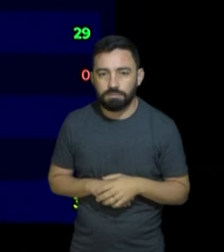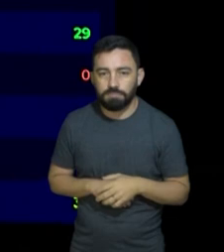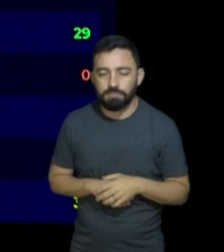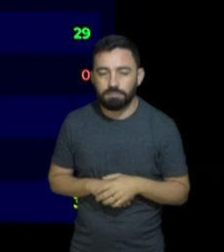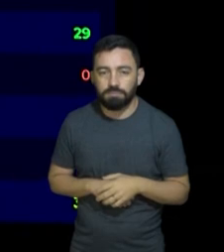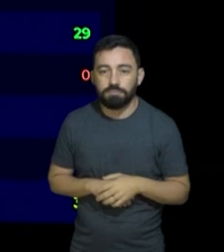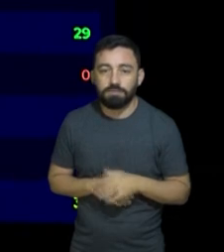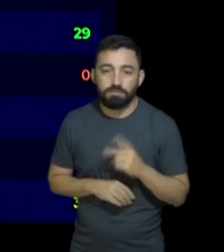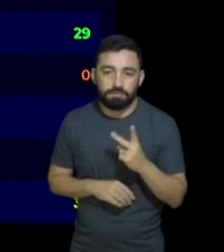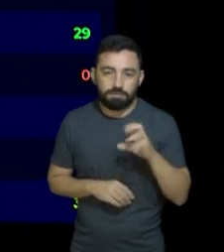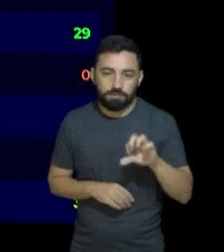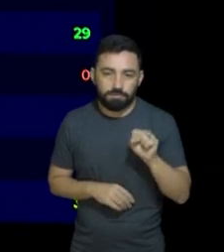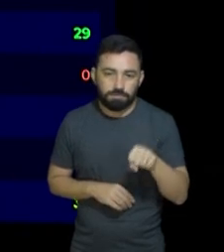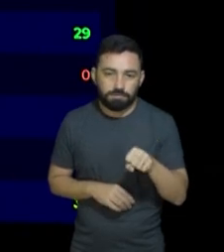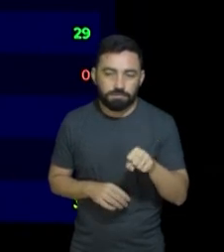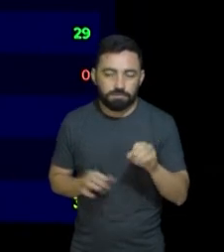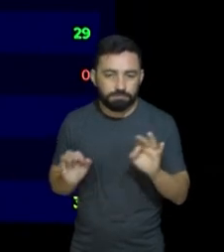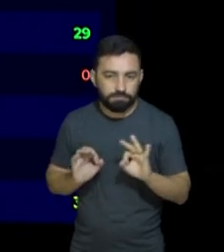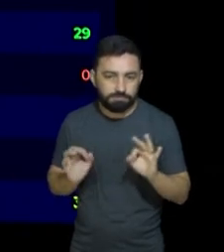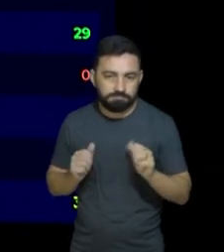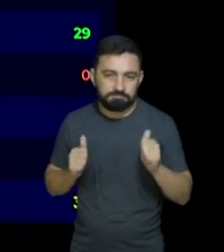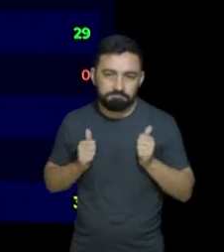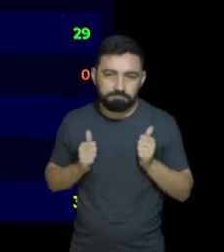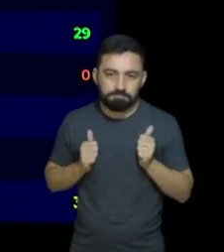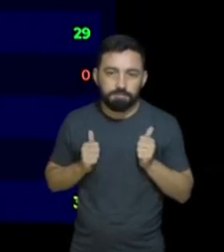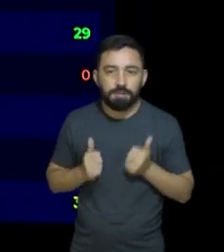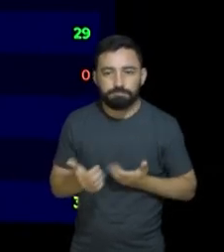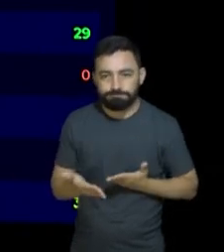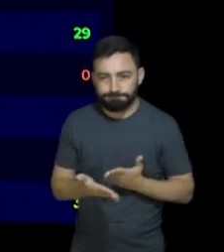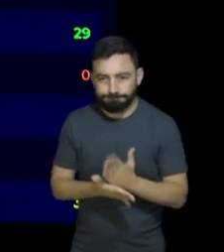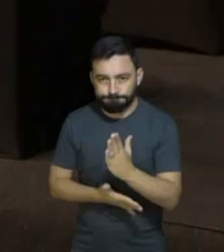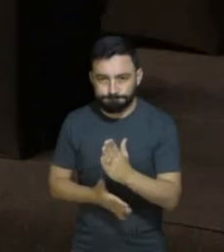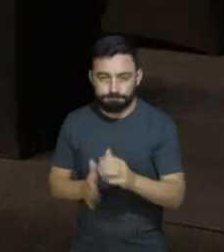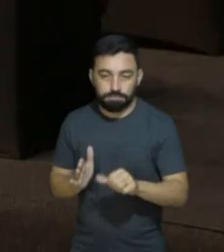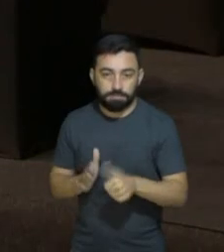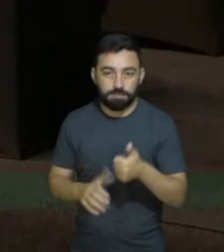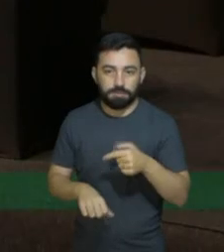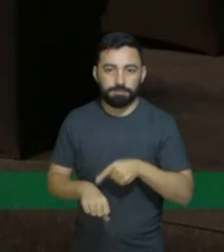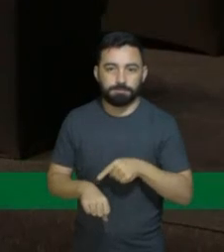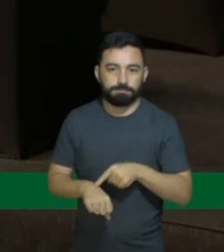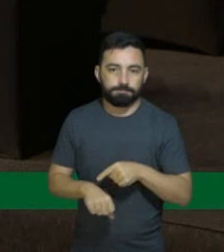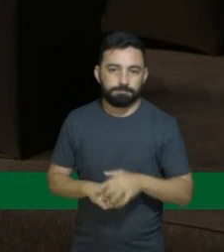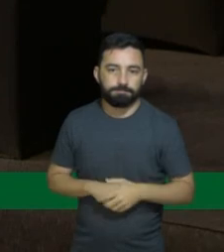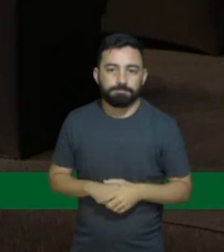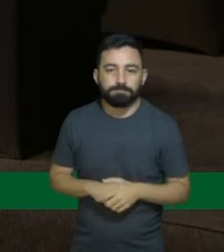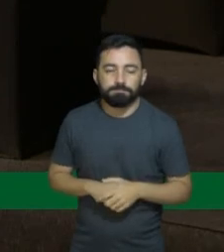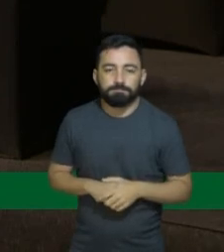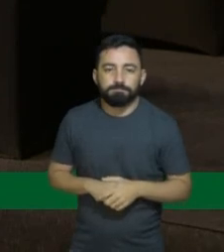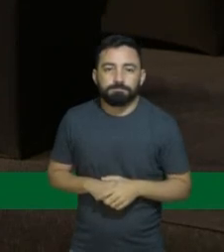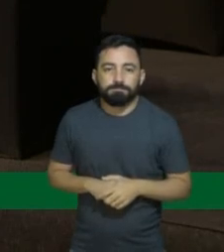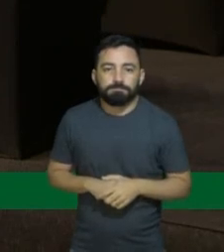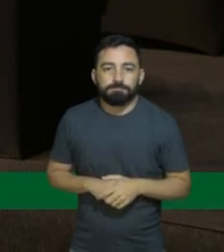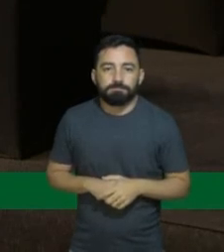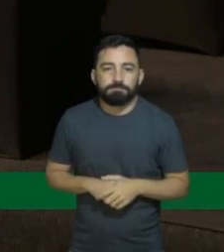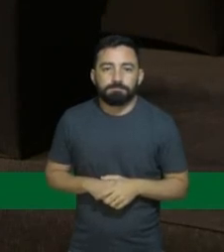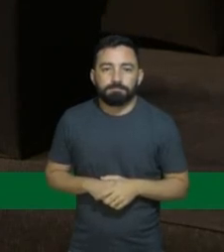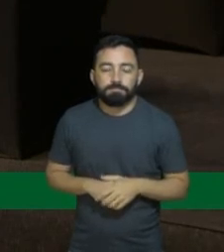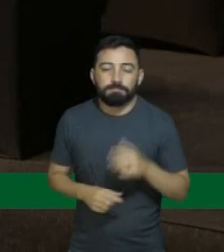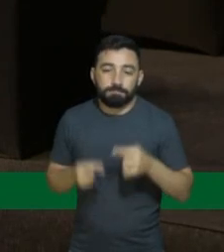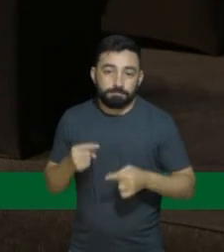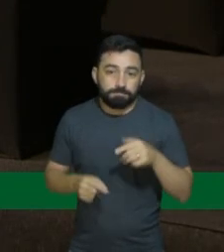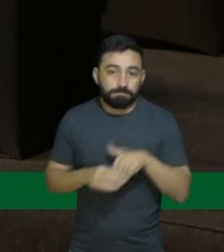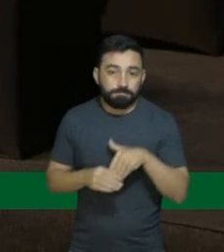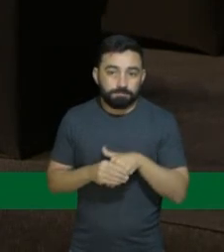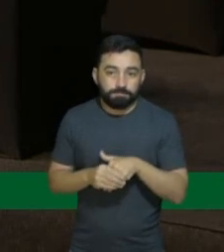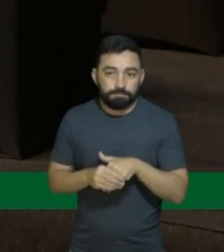29 votos sim nenhum voto não nenhuma abstenção Está aprovado em primeiro turno discussão e votação em